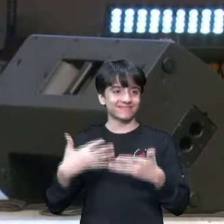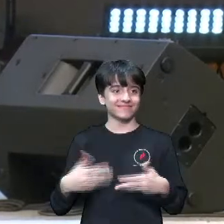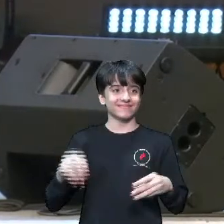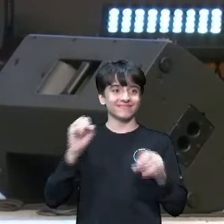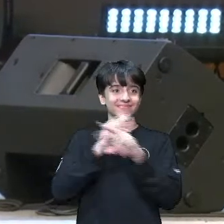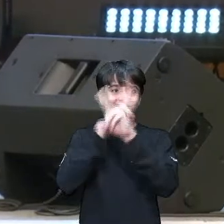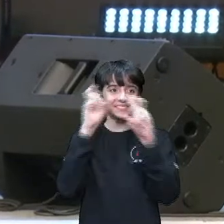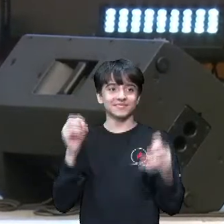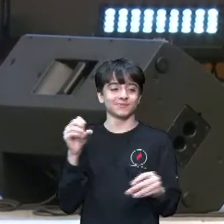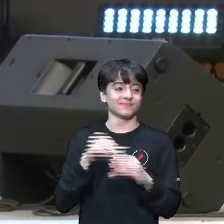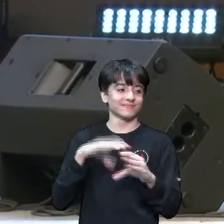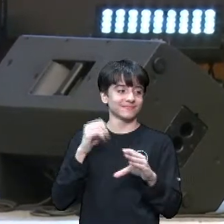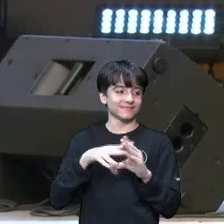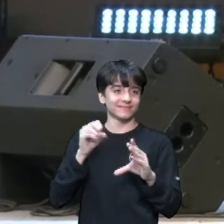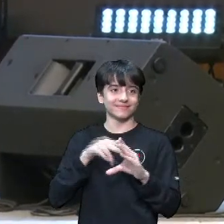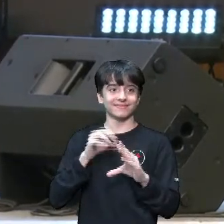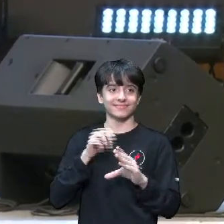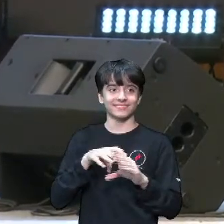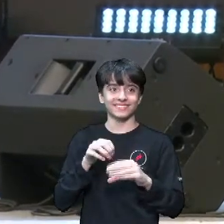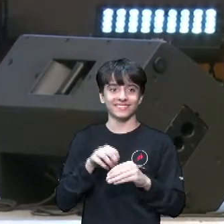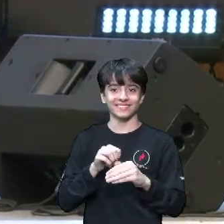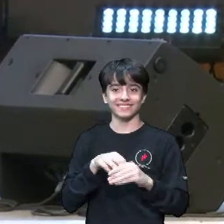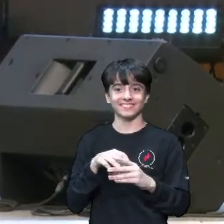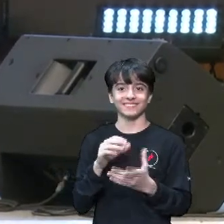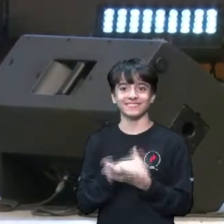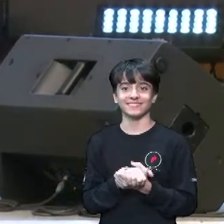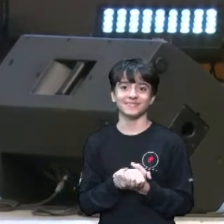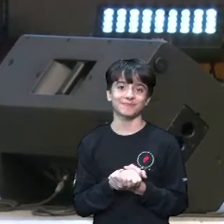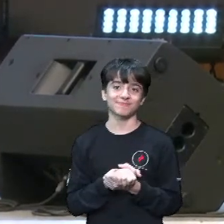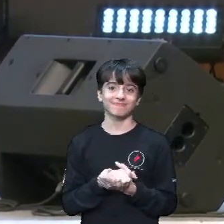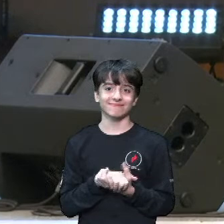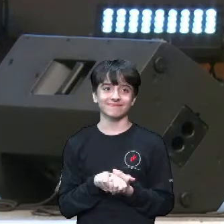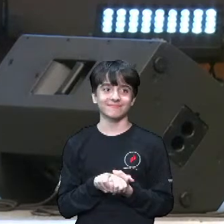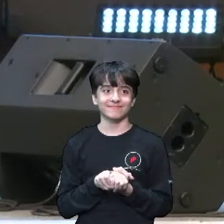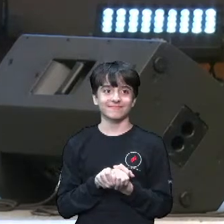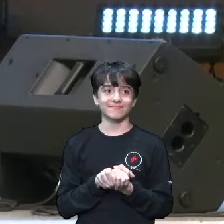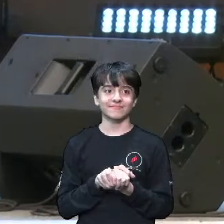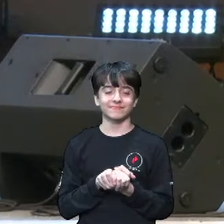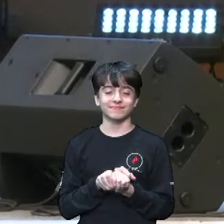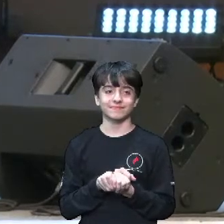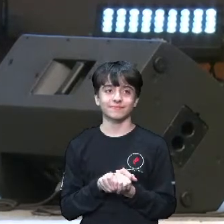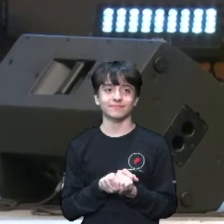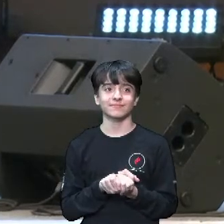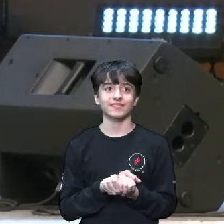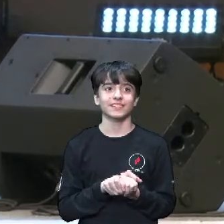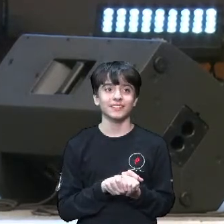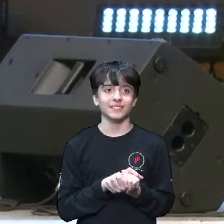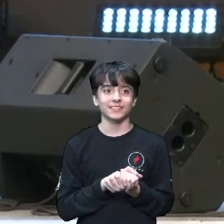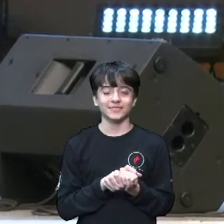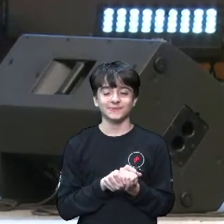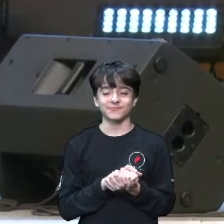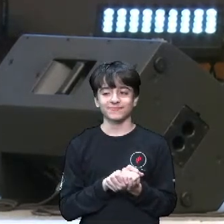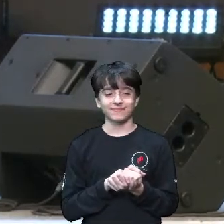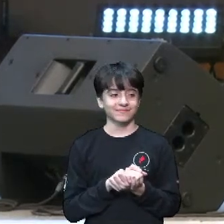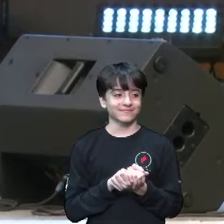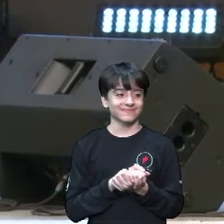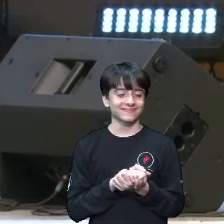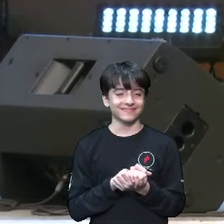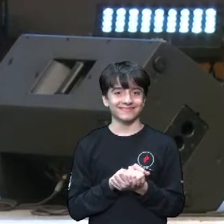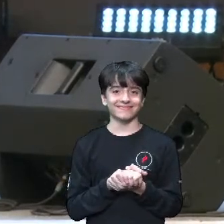igreja de Corinto estava ministrando. E ele vai dizer